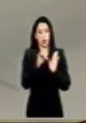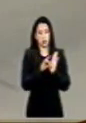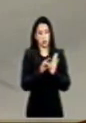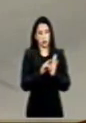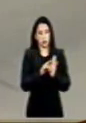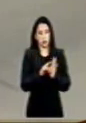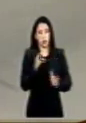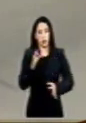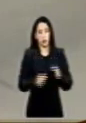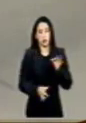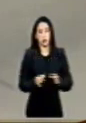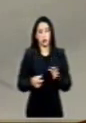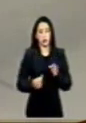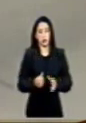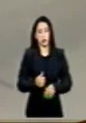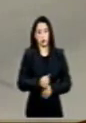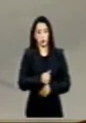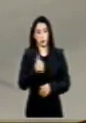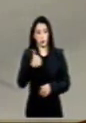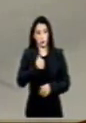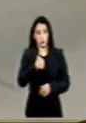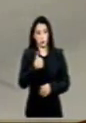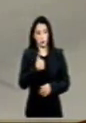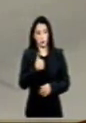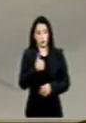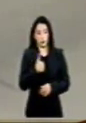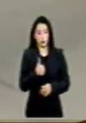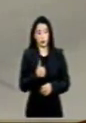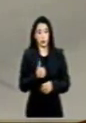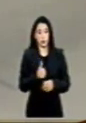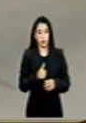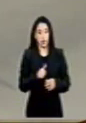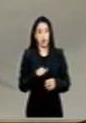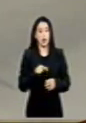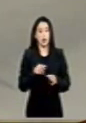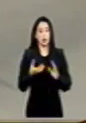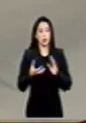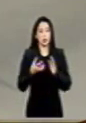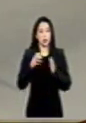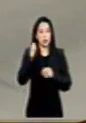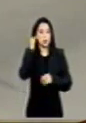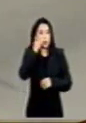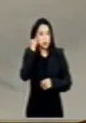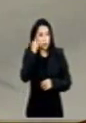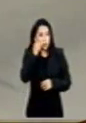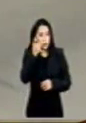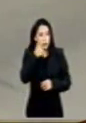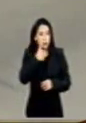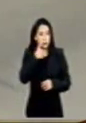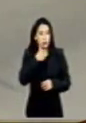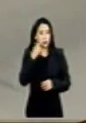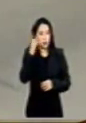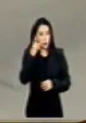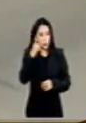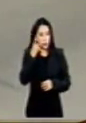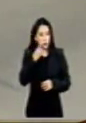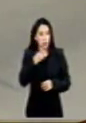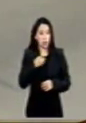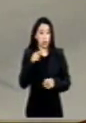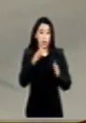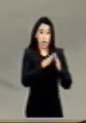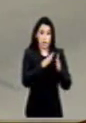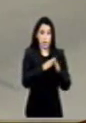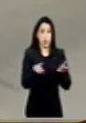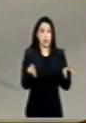instância de busca e apreensão no gabinete de deputada federal e também na residência da